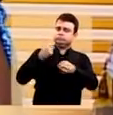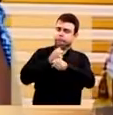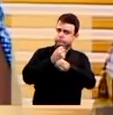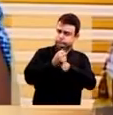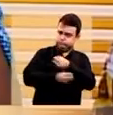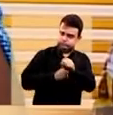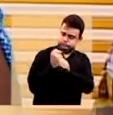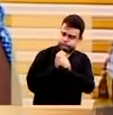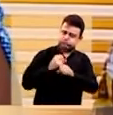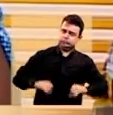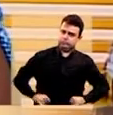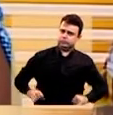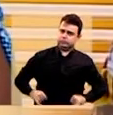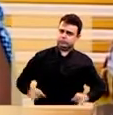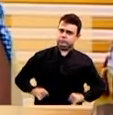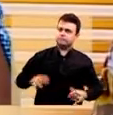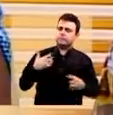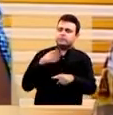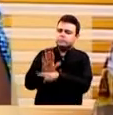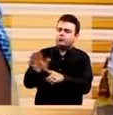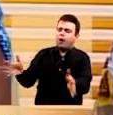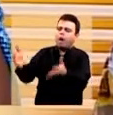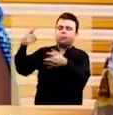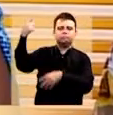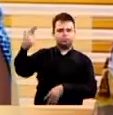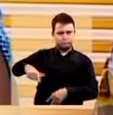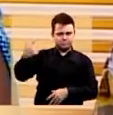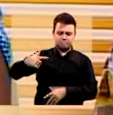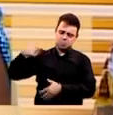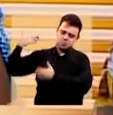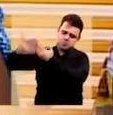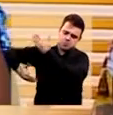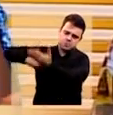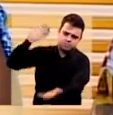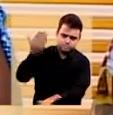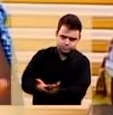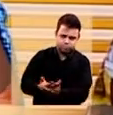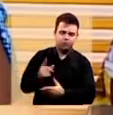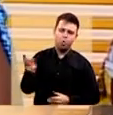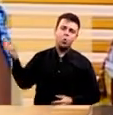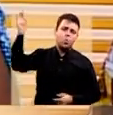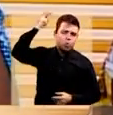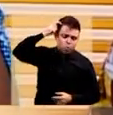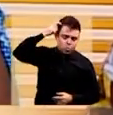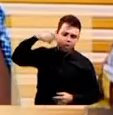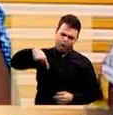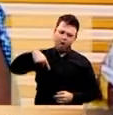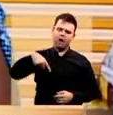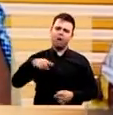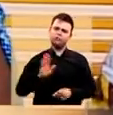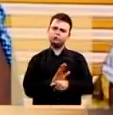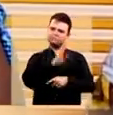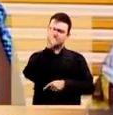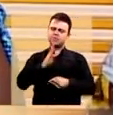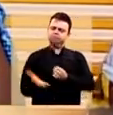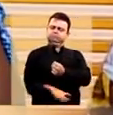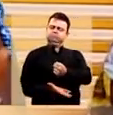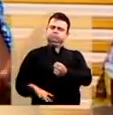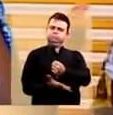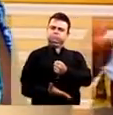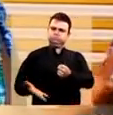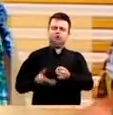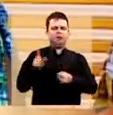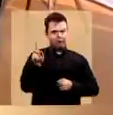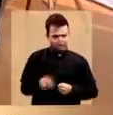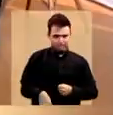sem nenhuma condição, sem nenhuma estrutura. E você vê que é uma cultura que acaba estruturando a própria cultura brasileira. Uma cultura que